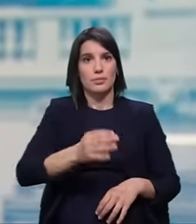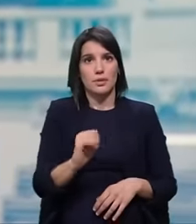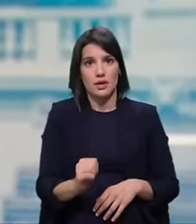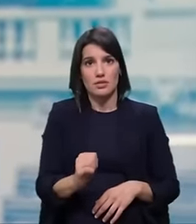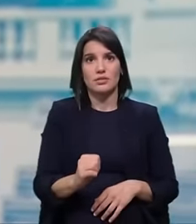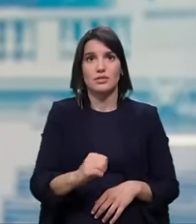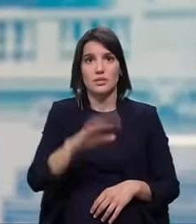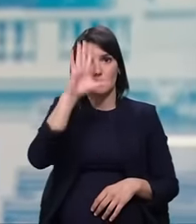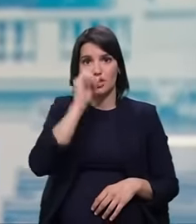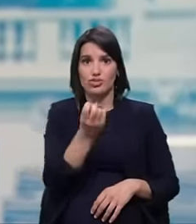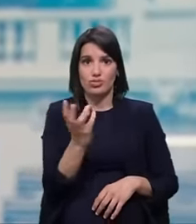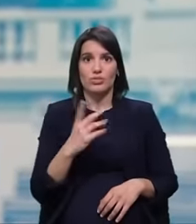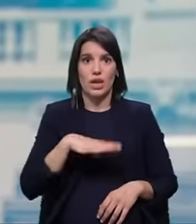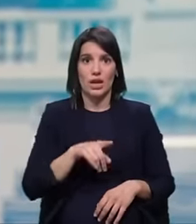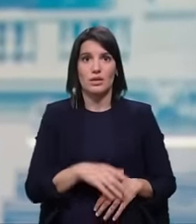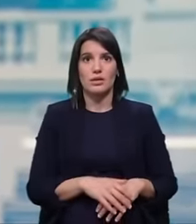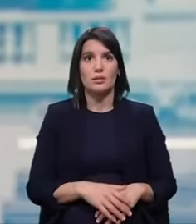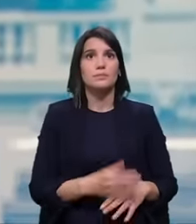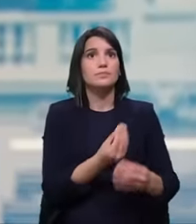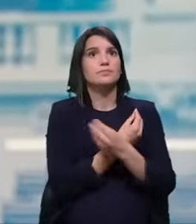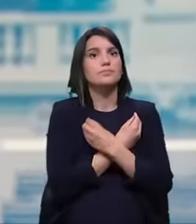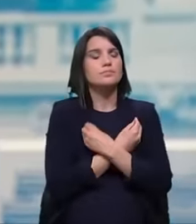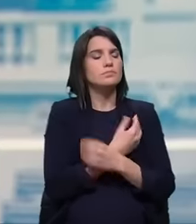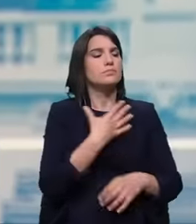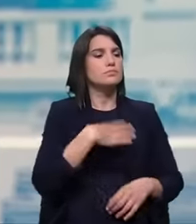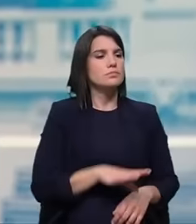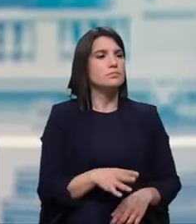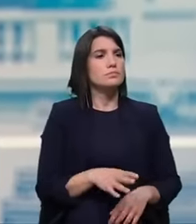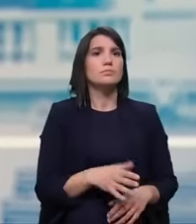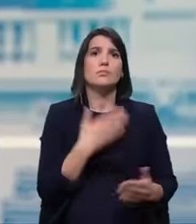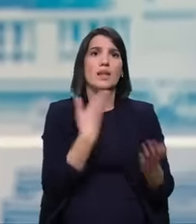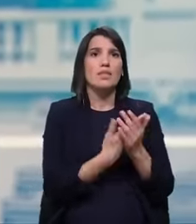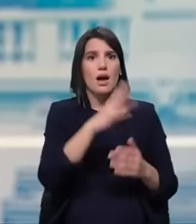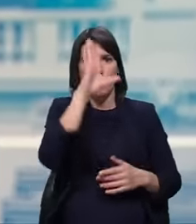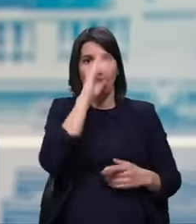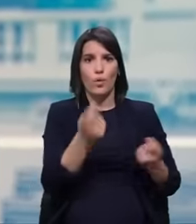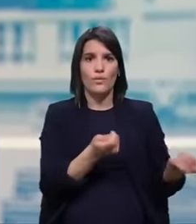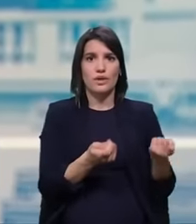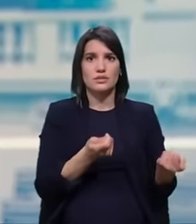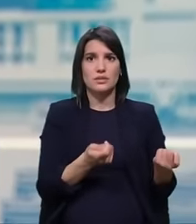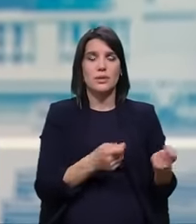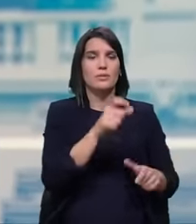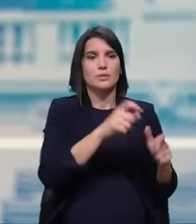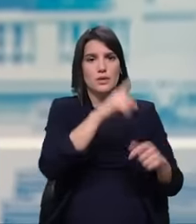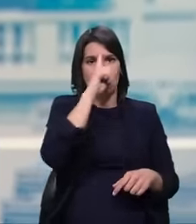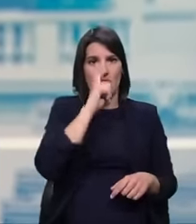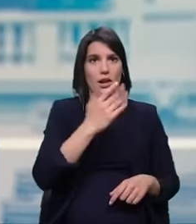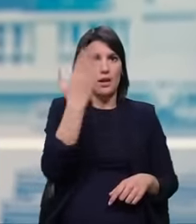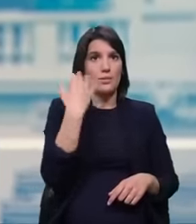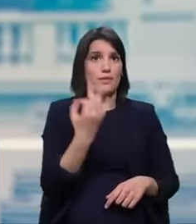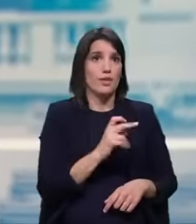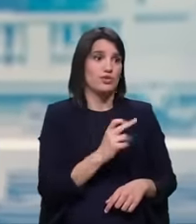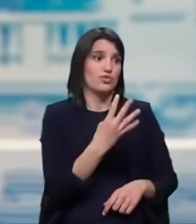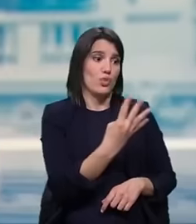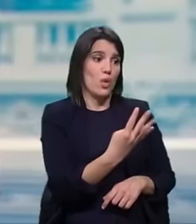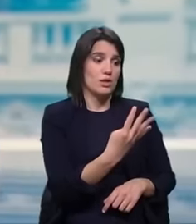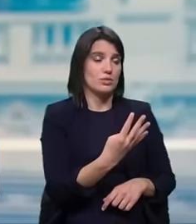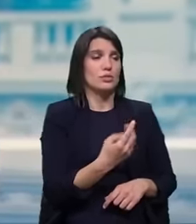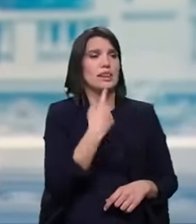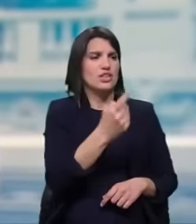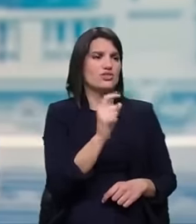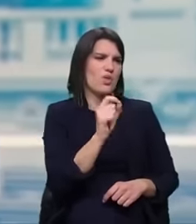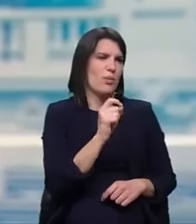E com ministros. É isso que quer? O Bloco de Esquerda quer determinar a governação. As pessoas têm memória do que foram os 4 anos daquilo que se chama a